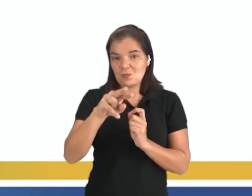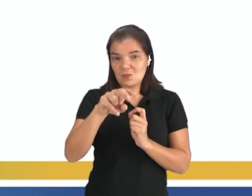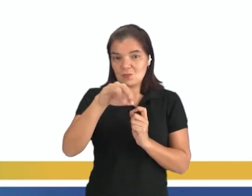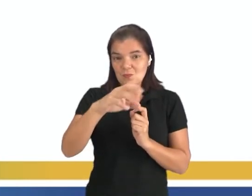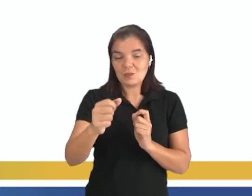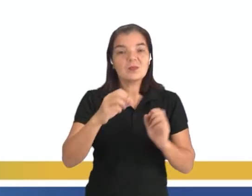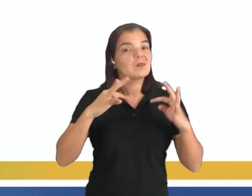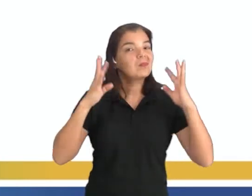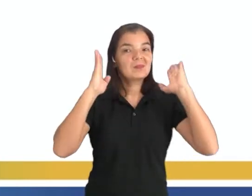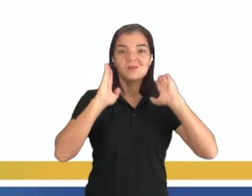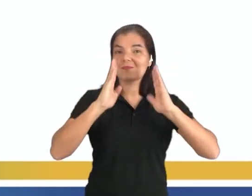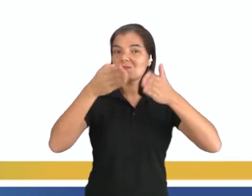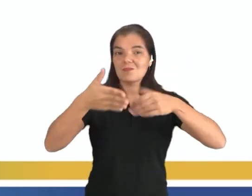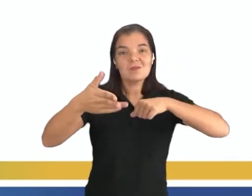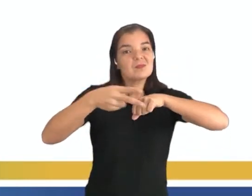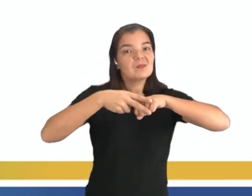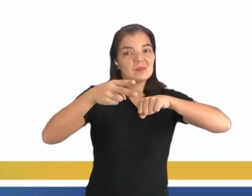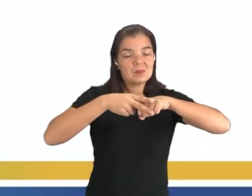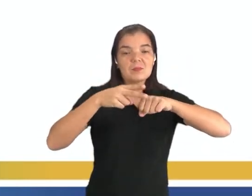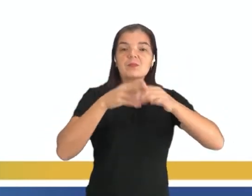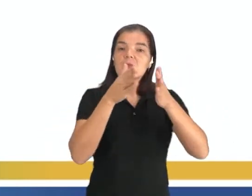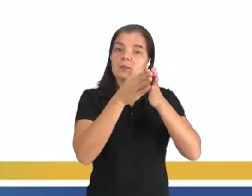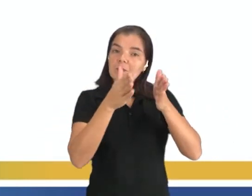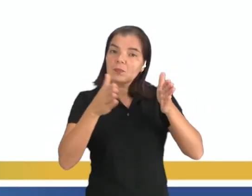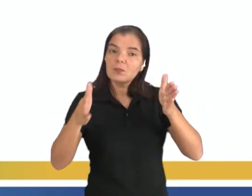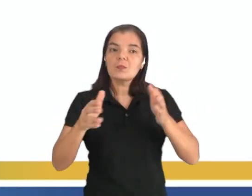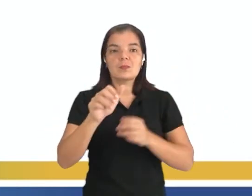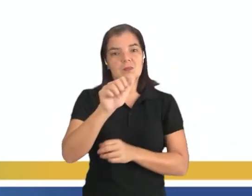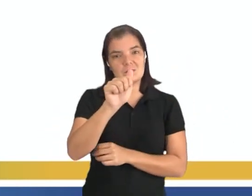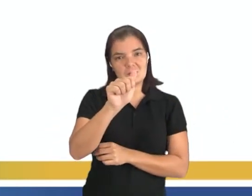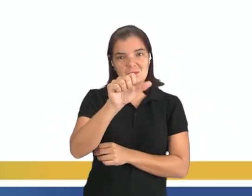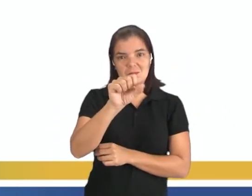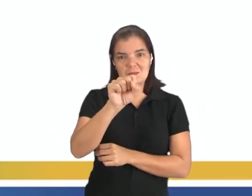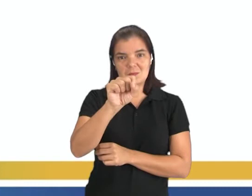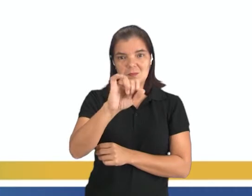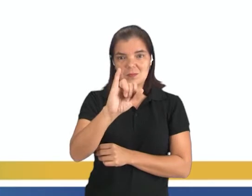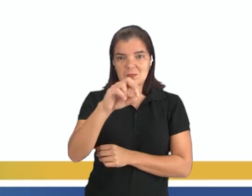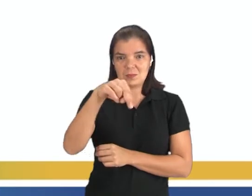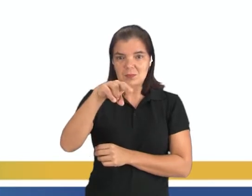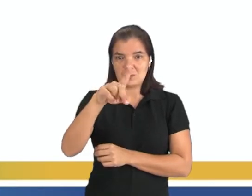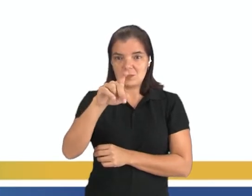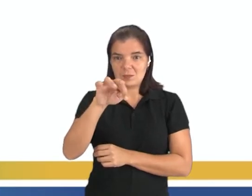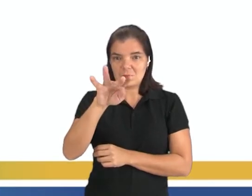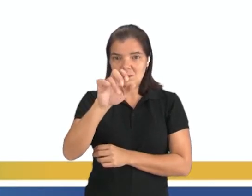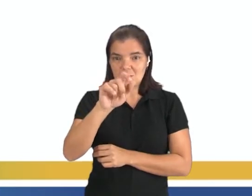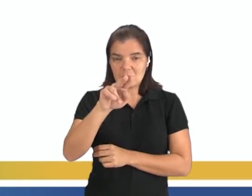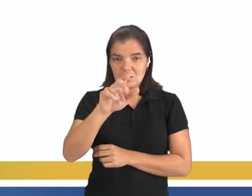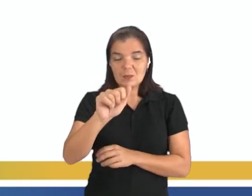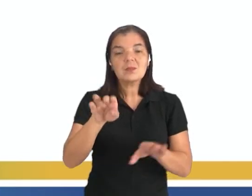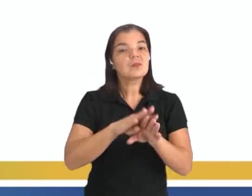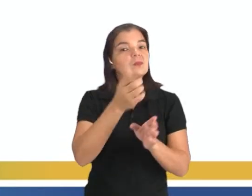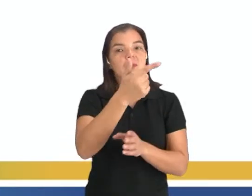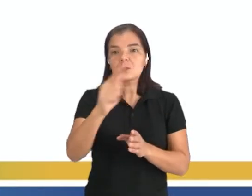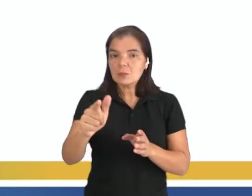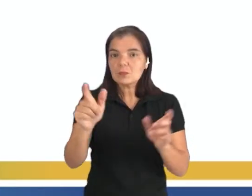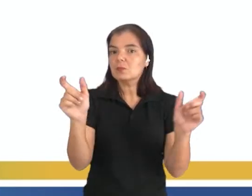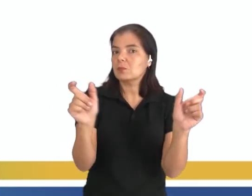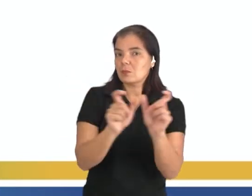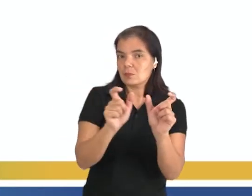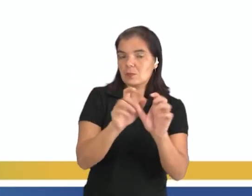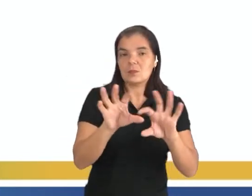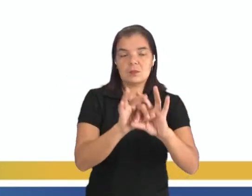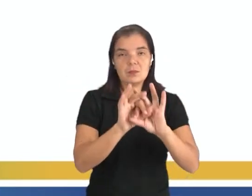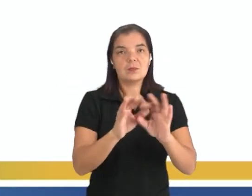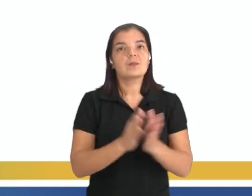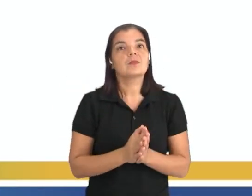forma verbal. Quer dizer que é uma oração coordenada assindética, aquela que não tem conjunção. Já a parte e